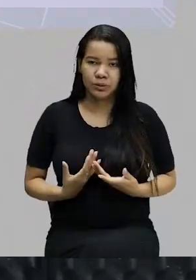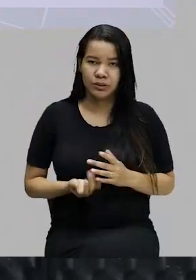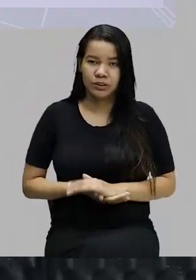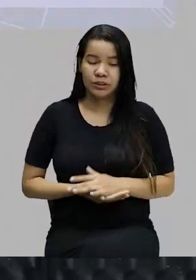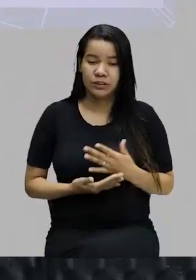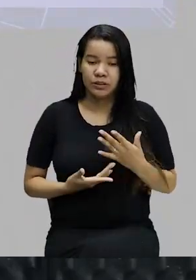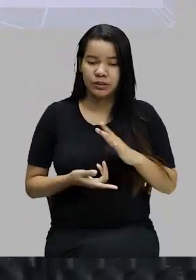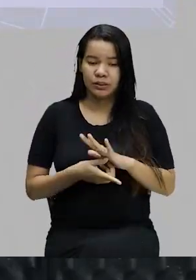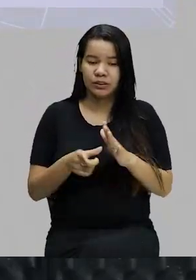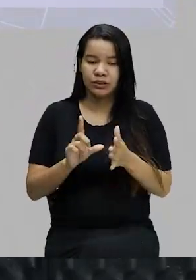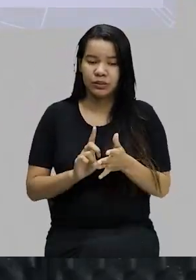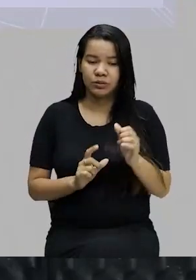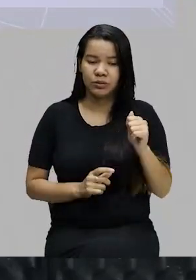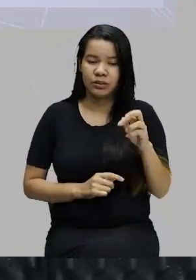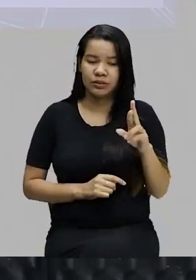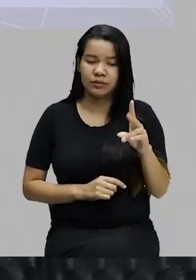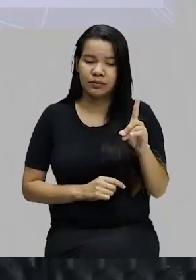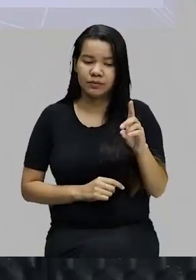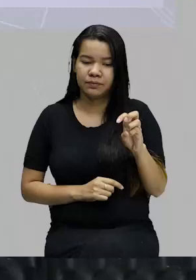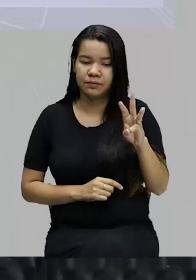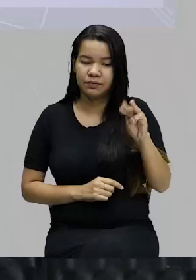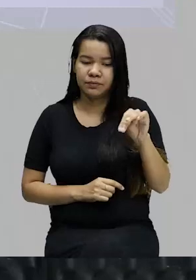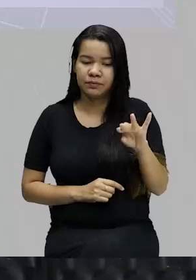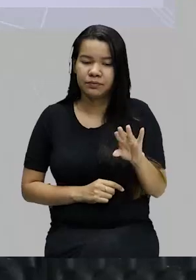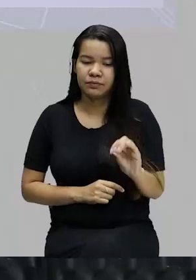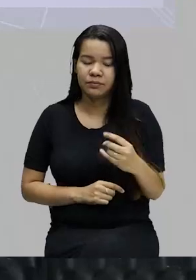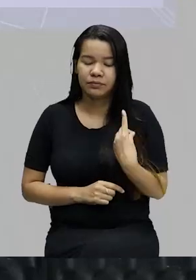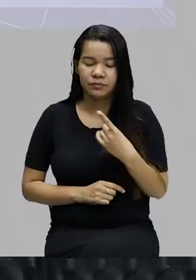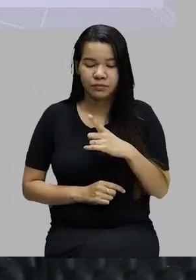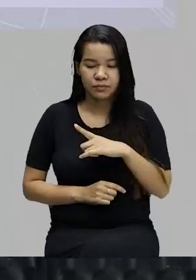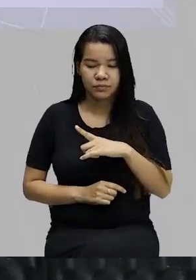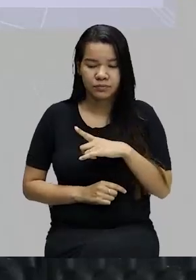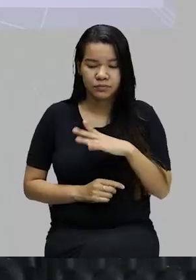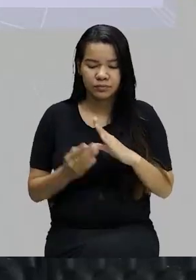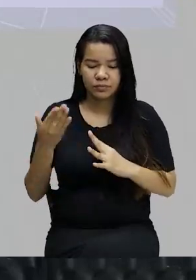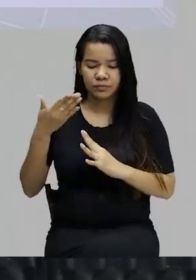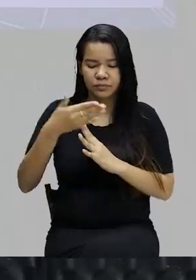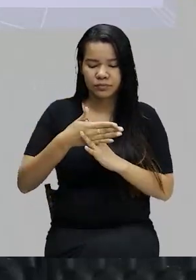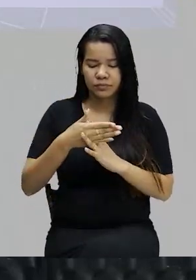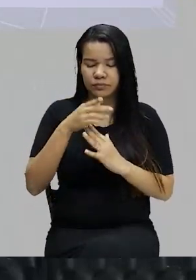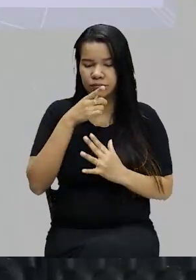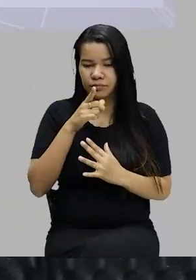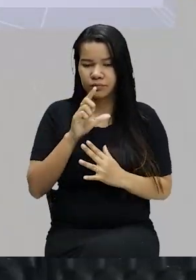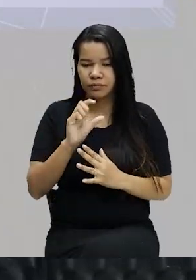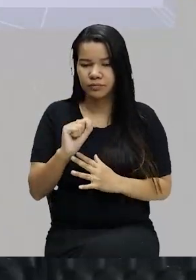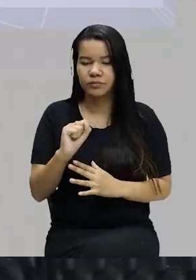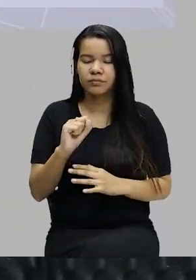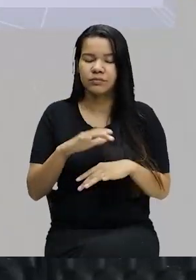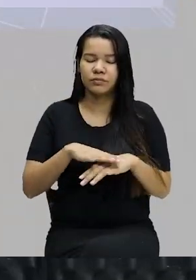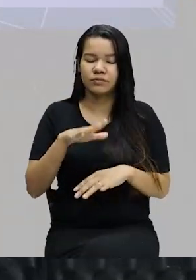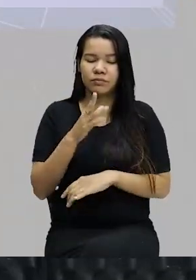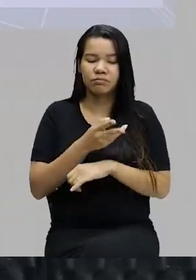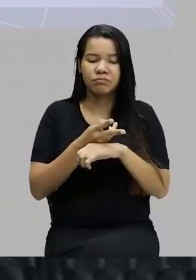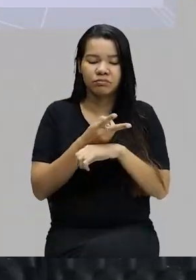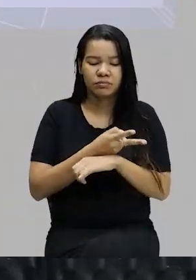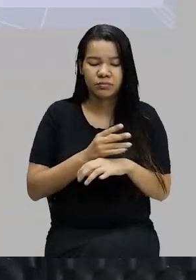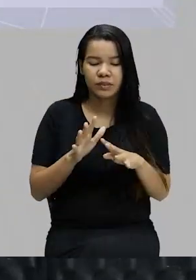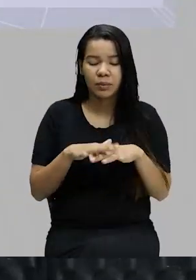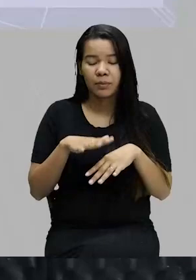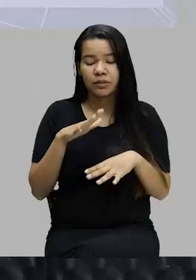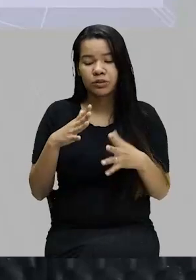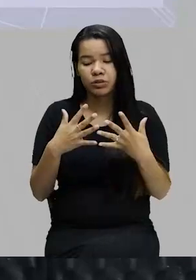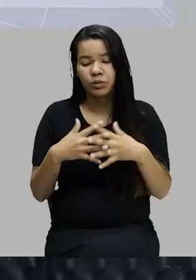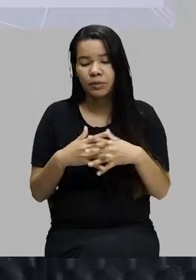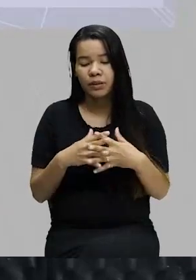antes do arcadismo, nós tínhamos o barroco, uma linguagem bem mais rebuscada, mais complexa, e agora eles querem se afastar desse tipo